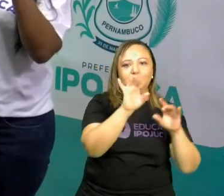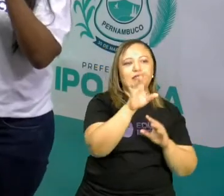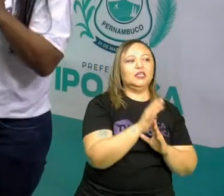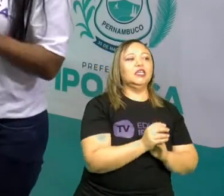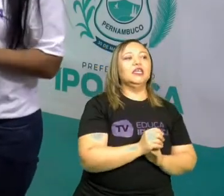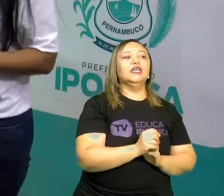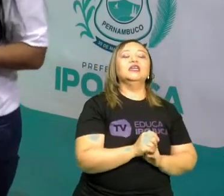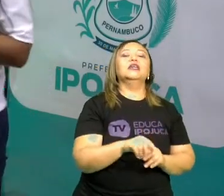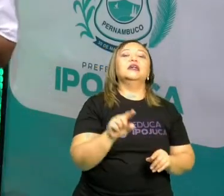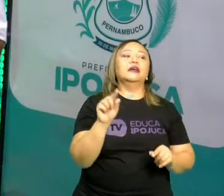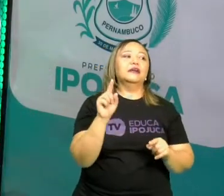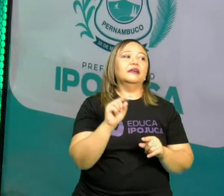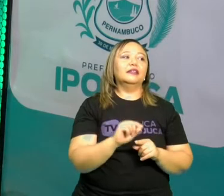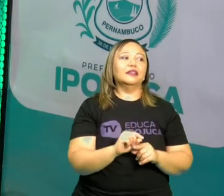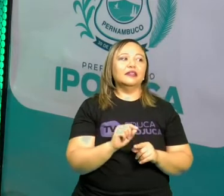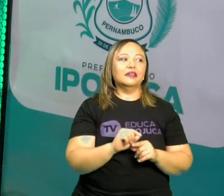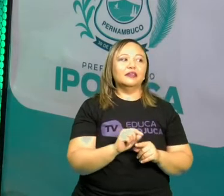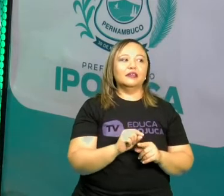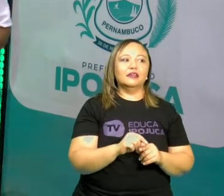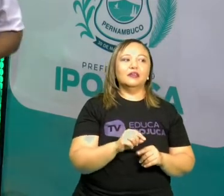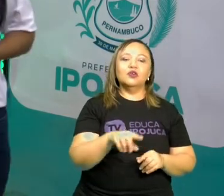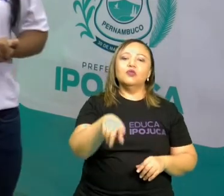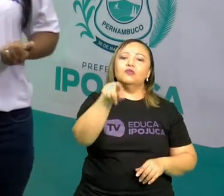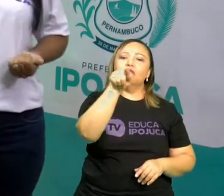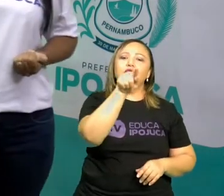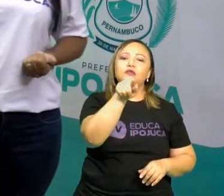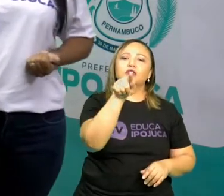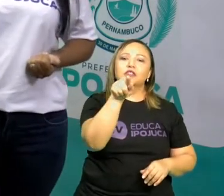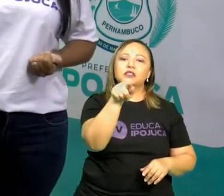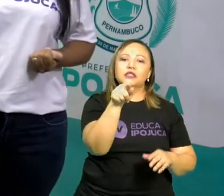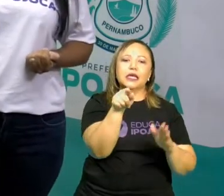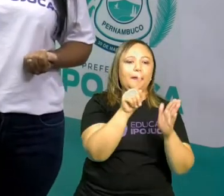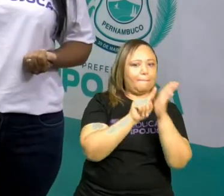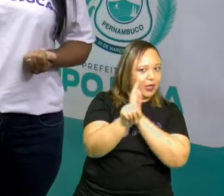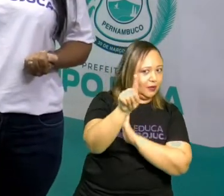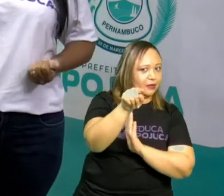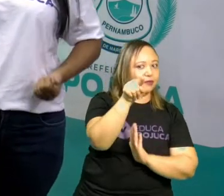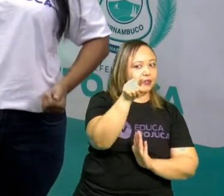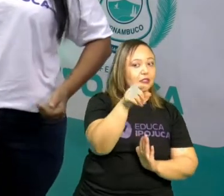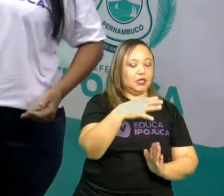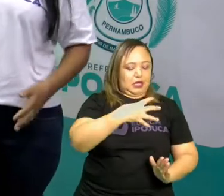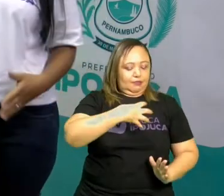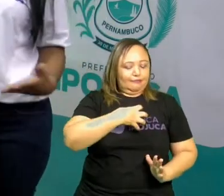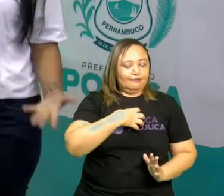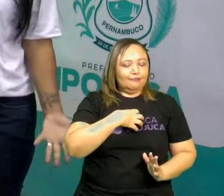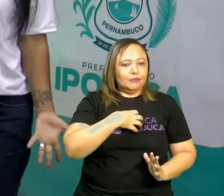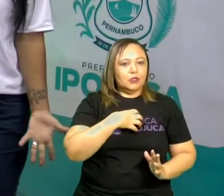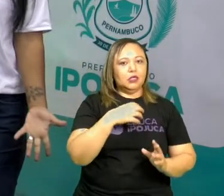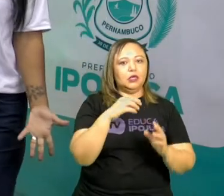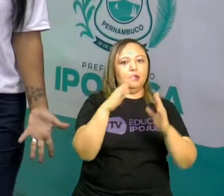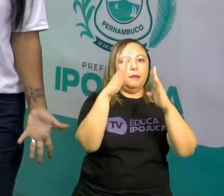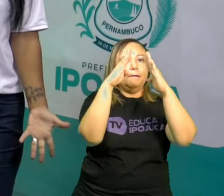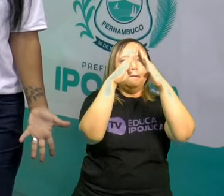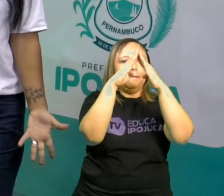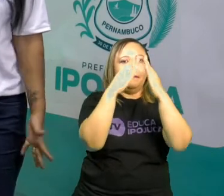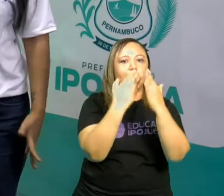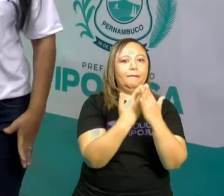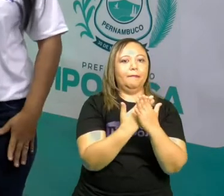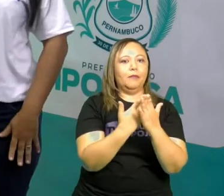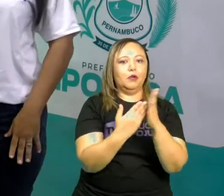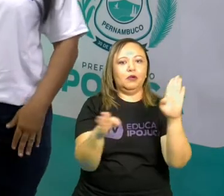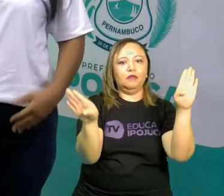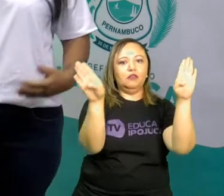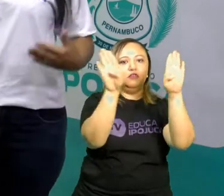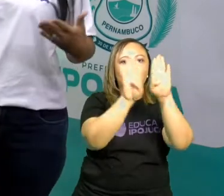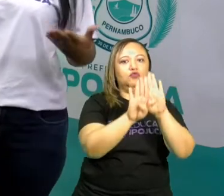vocês, o que sentiste quando a escola de vocês fechou? Foi muito ruim, né?